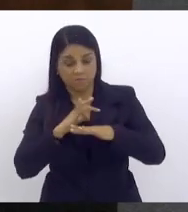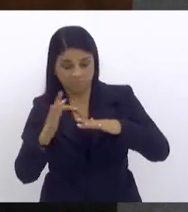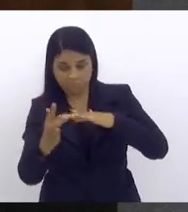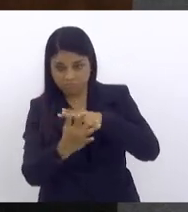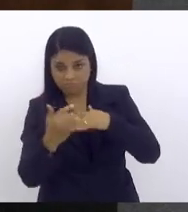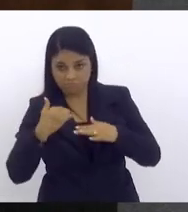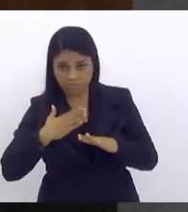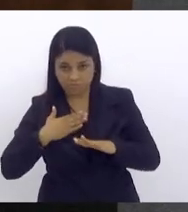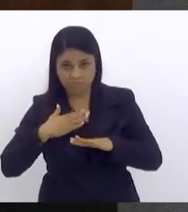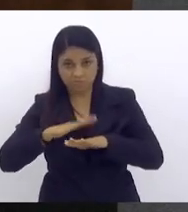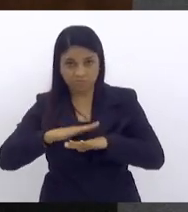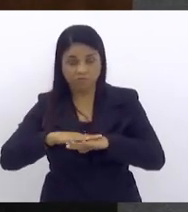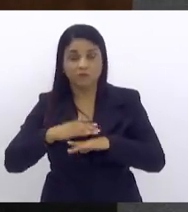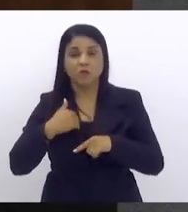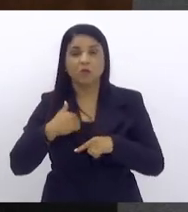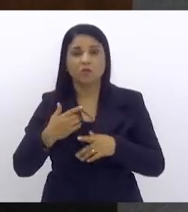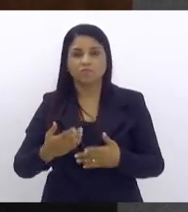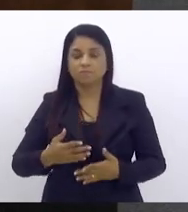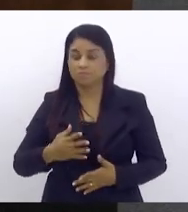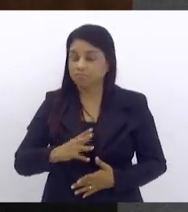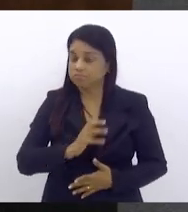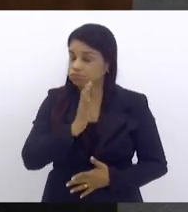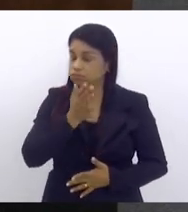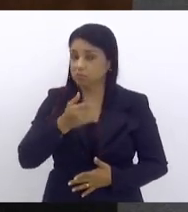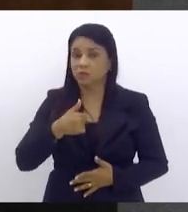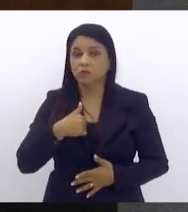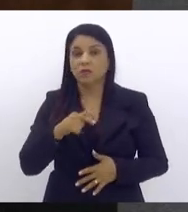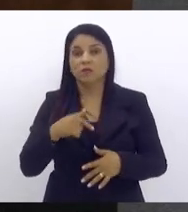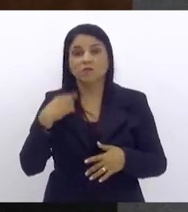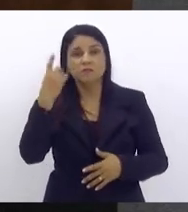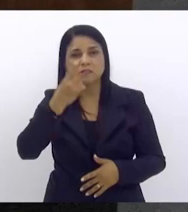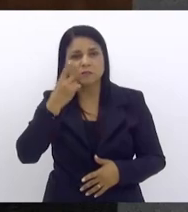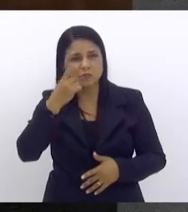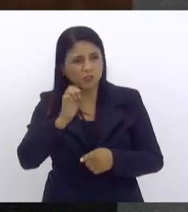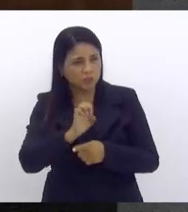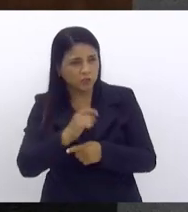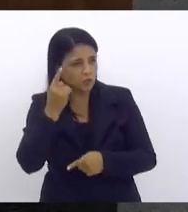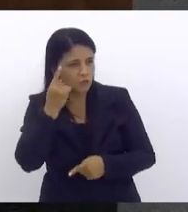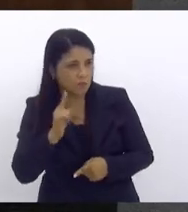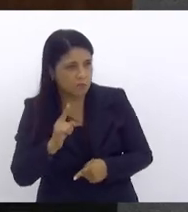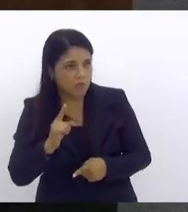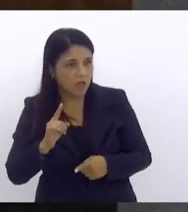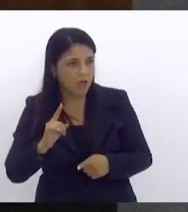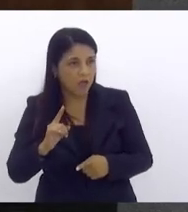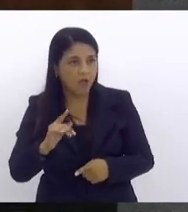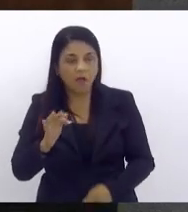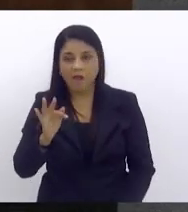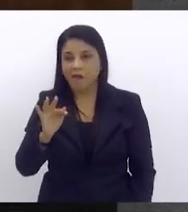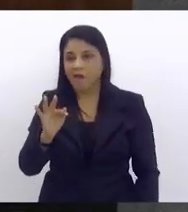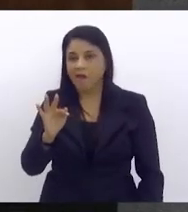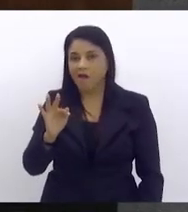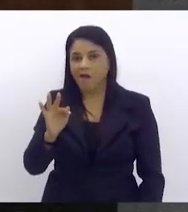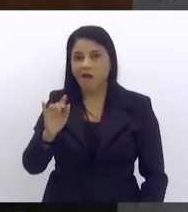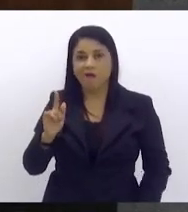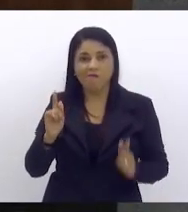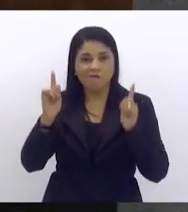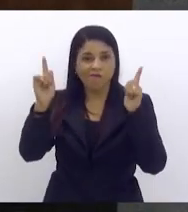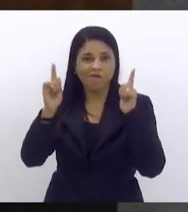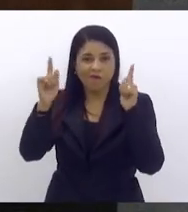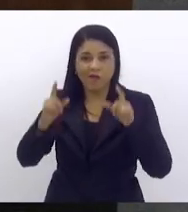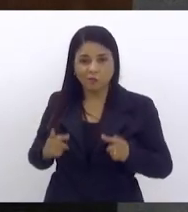me indigna é o seguinte: você, como deputado estadual, você não sabia da farra do camarão, do tal... Eu nunca comi o tal do queijo brilho,